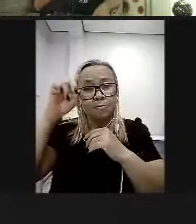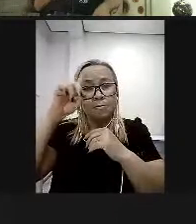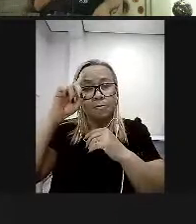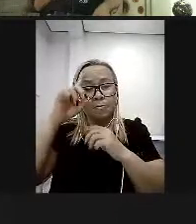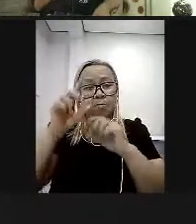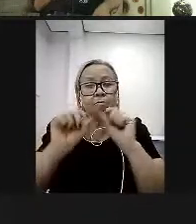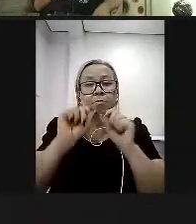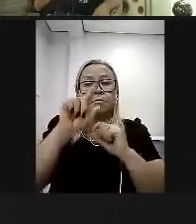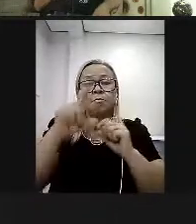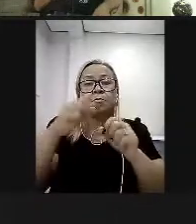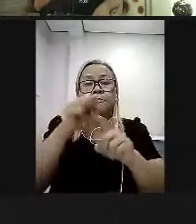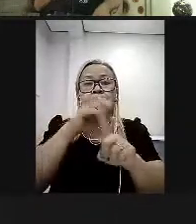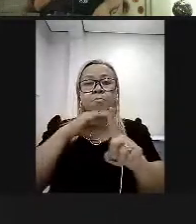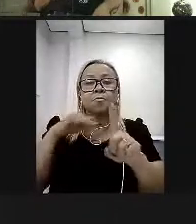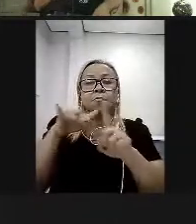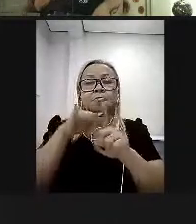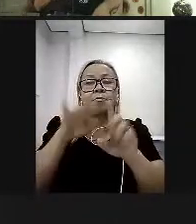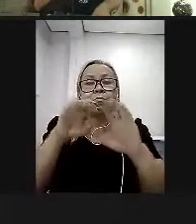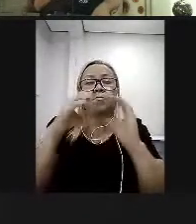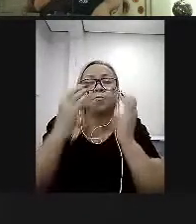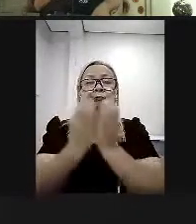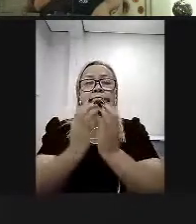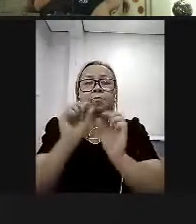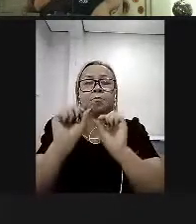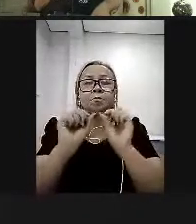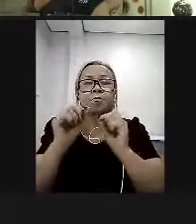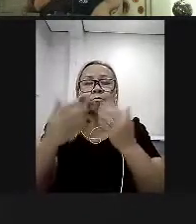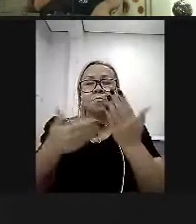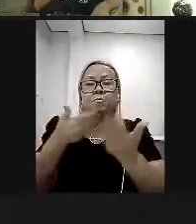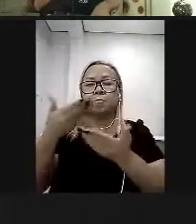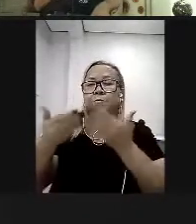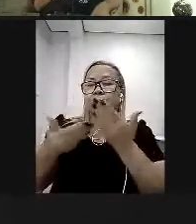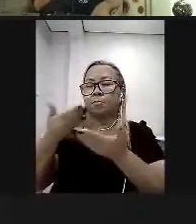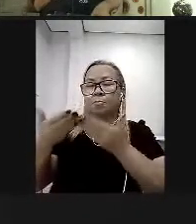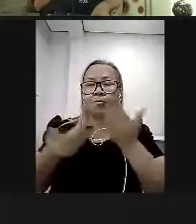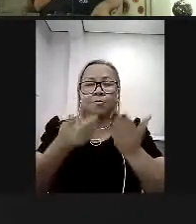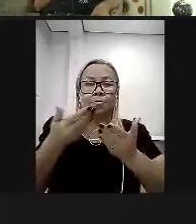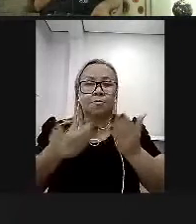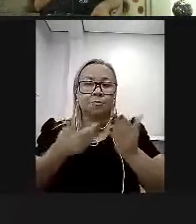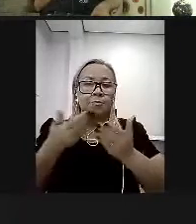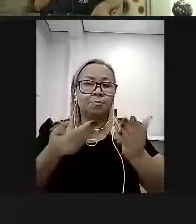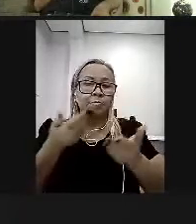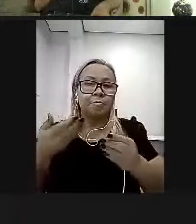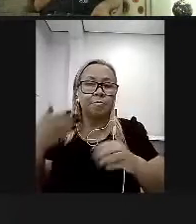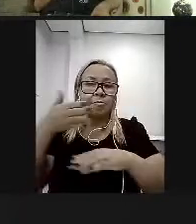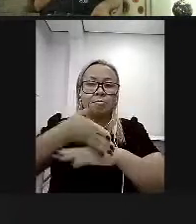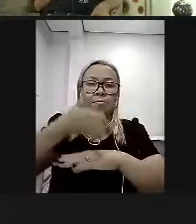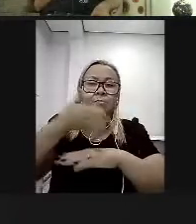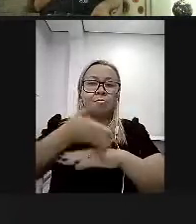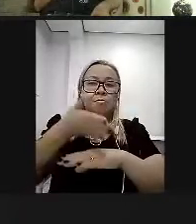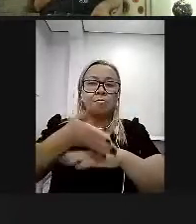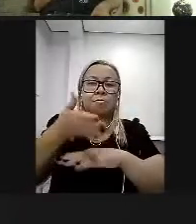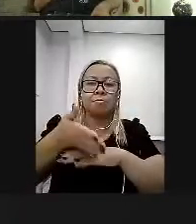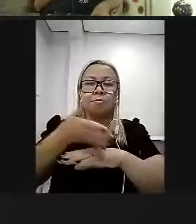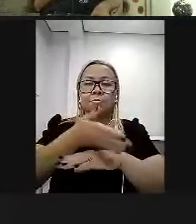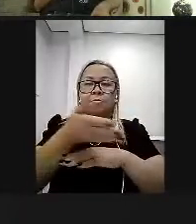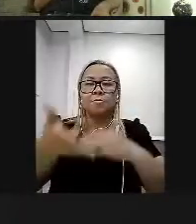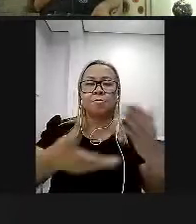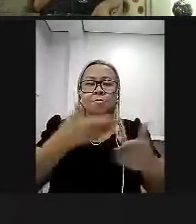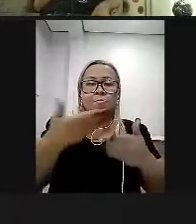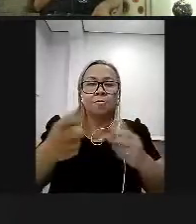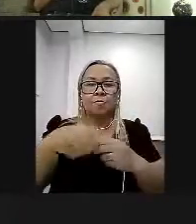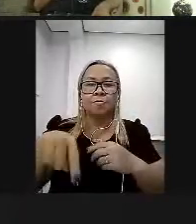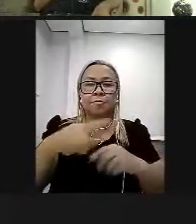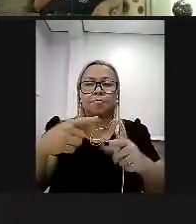é a sociedade, a comunidade, como ela reage às intervenções, tanto sobre